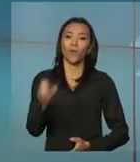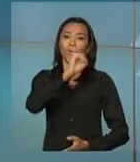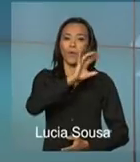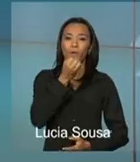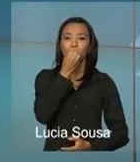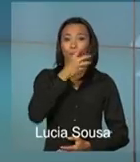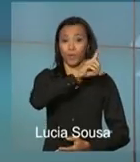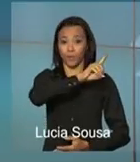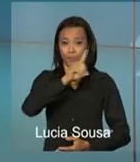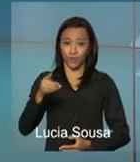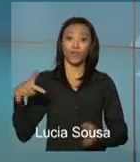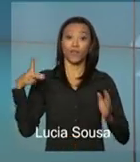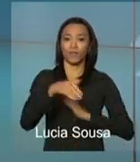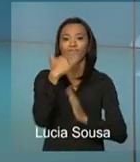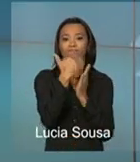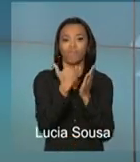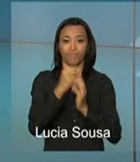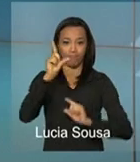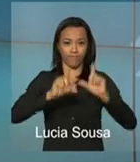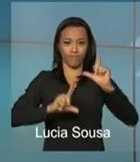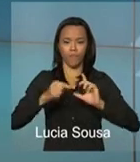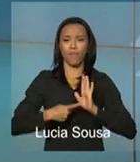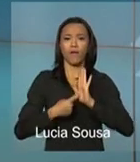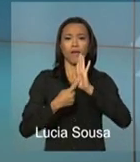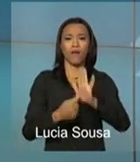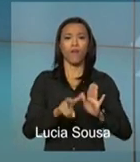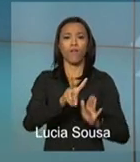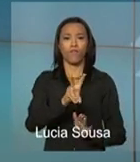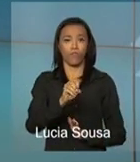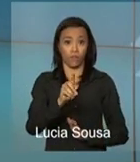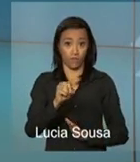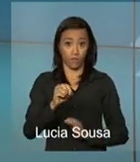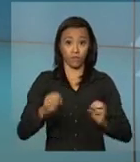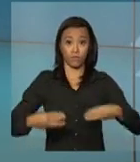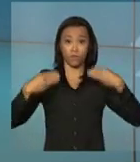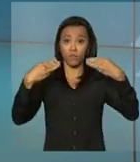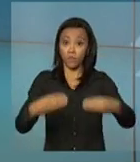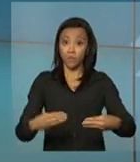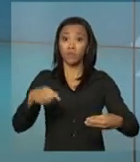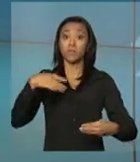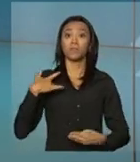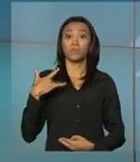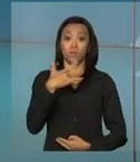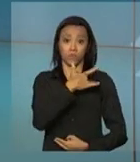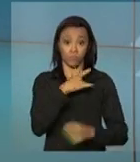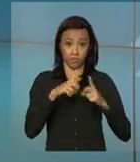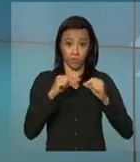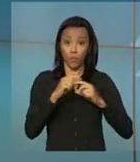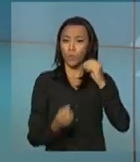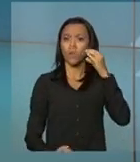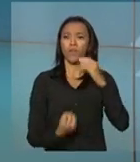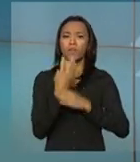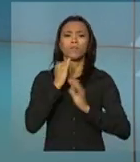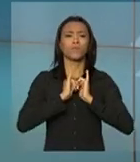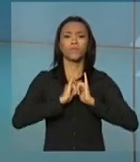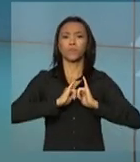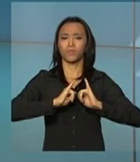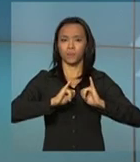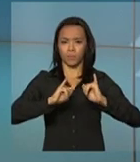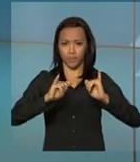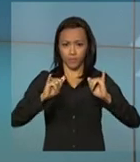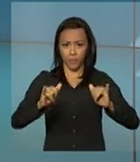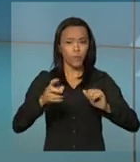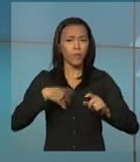Olá, bom dia. Interrompemos a programação para transmitir ao vivo de Brasília o lançamento da campanha do Ministério